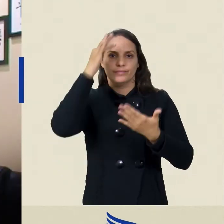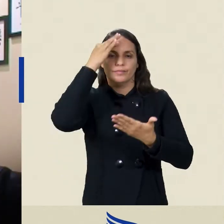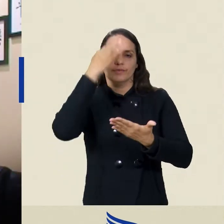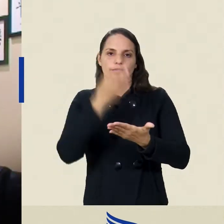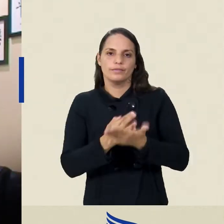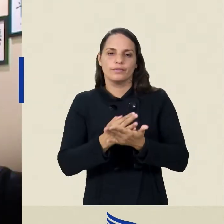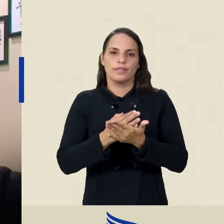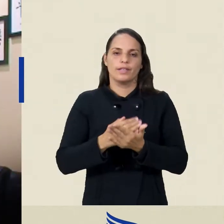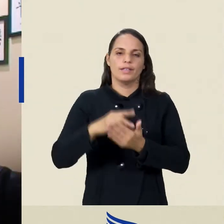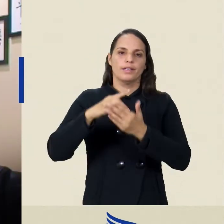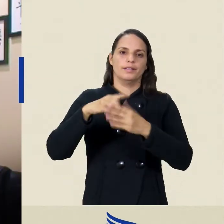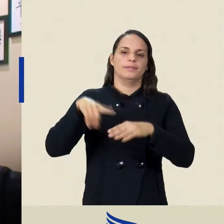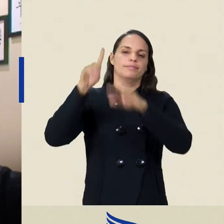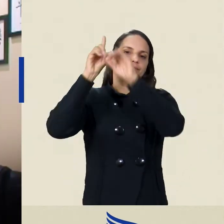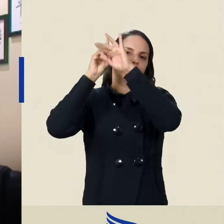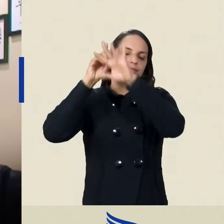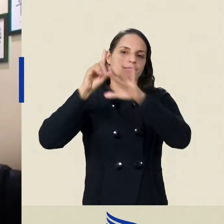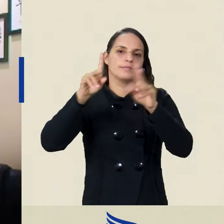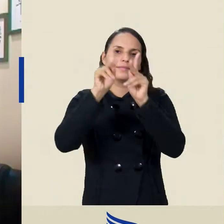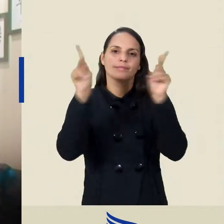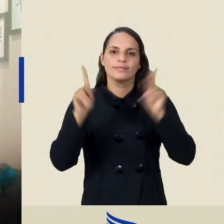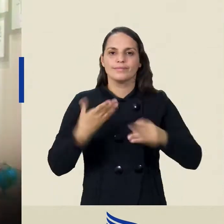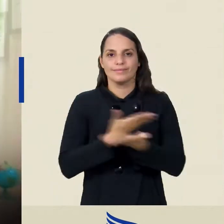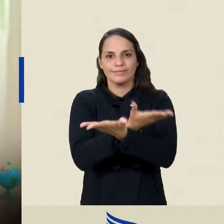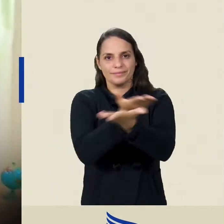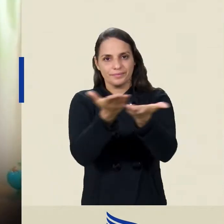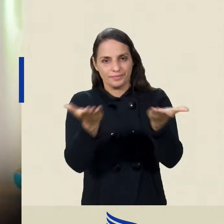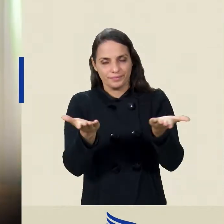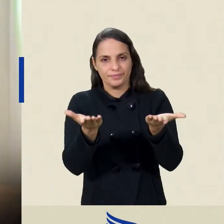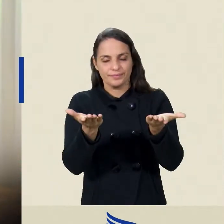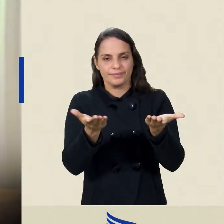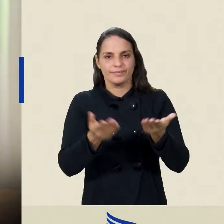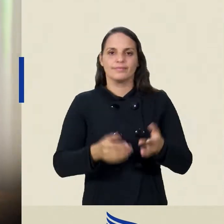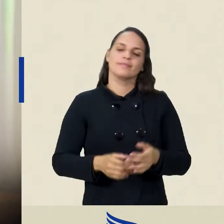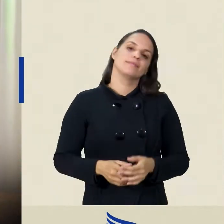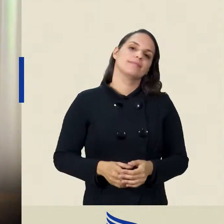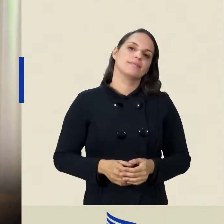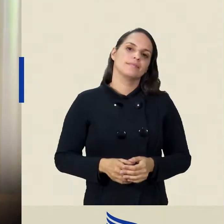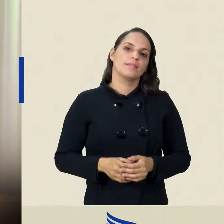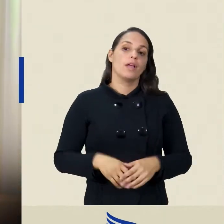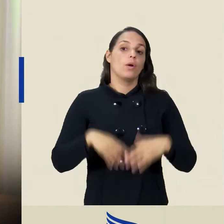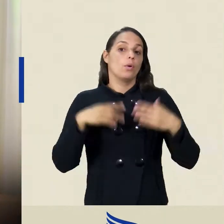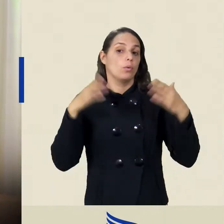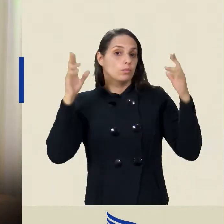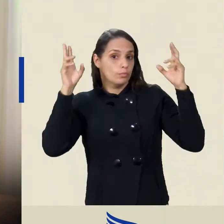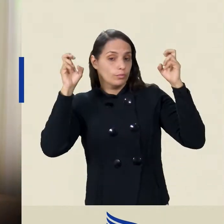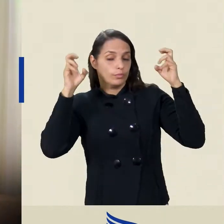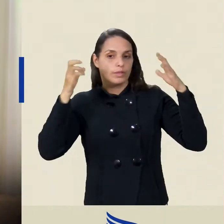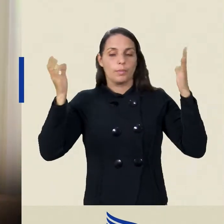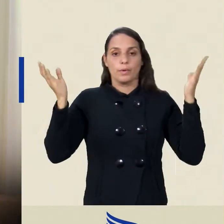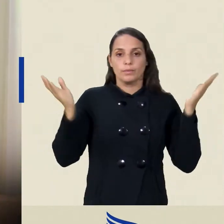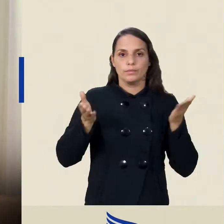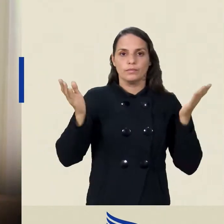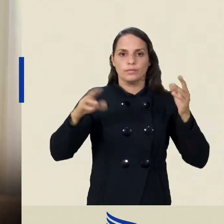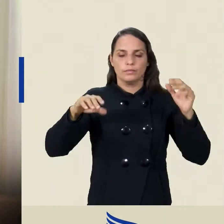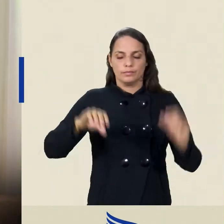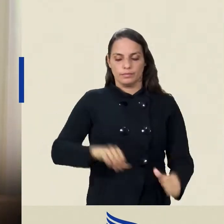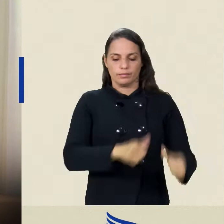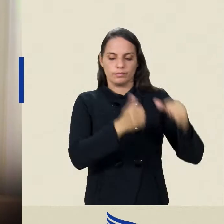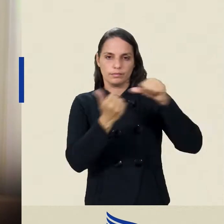do nosso bom Deus esteja com você. O tema que enfocaremos hoje é o